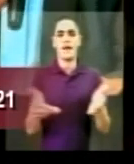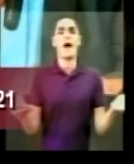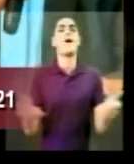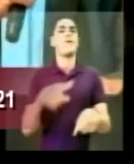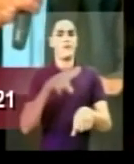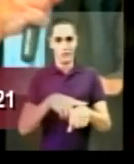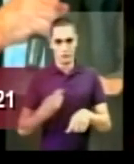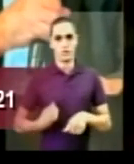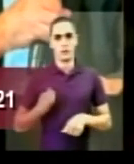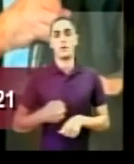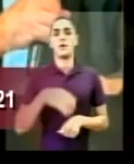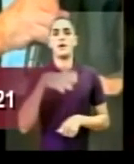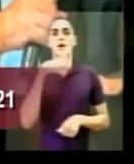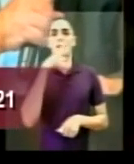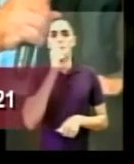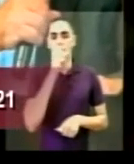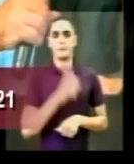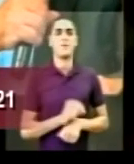O que muda